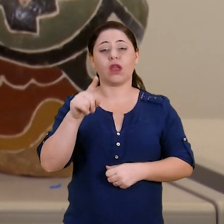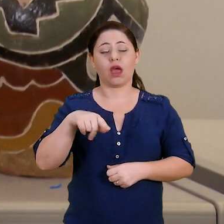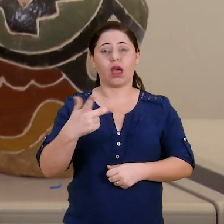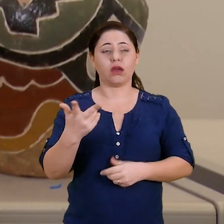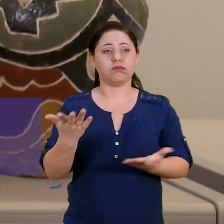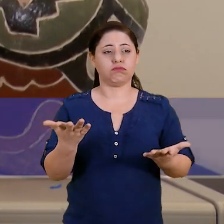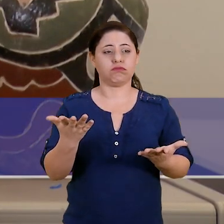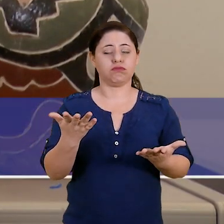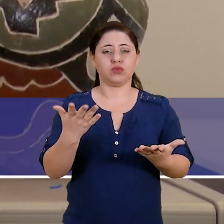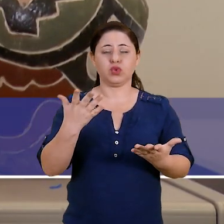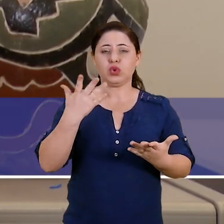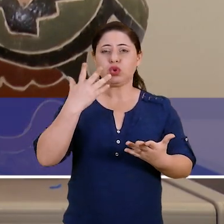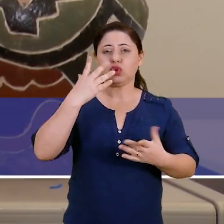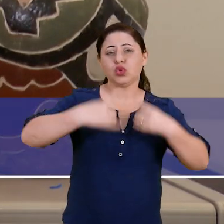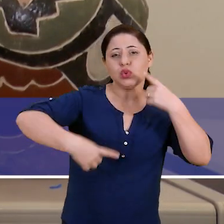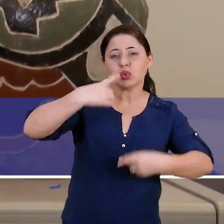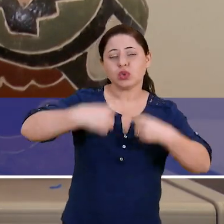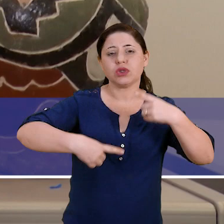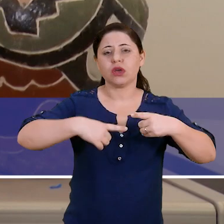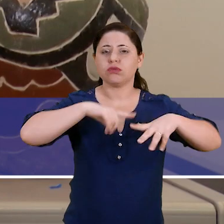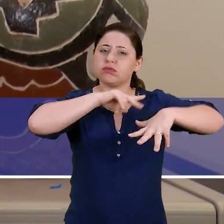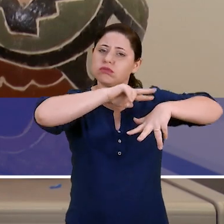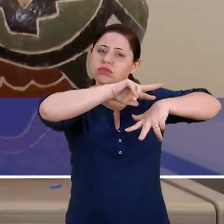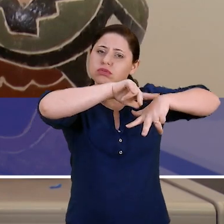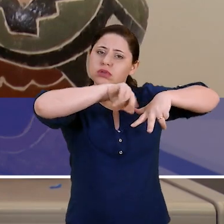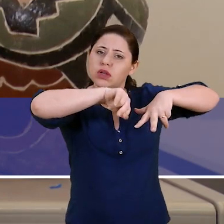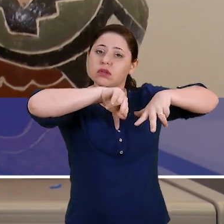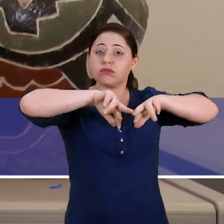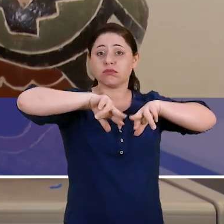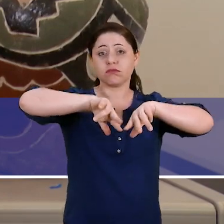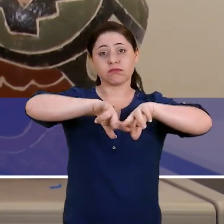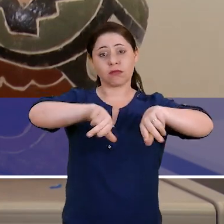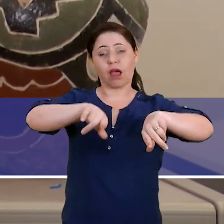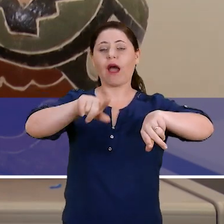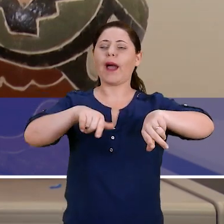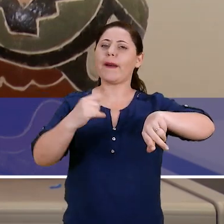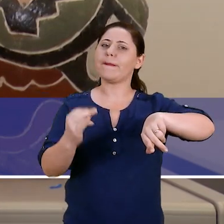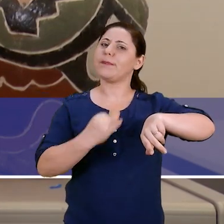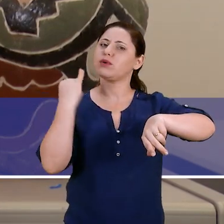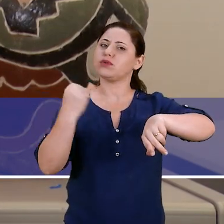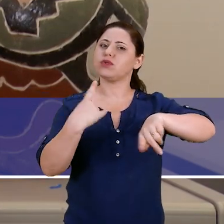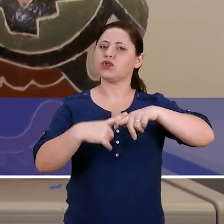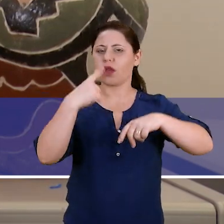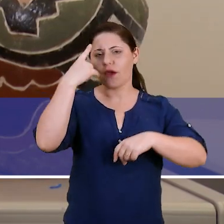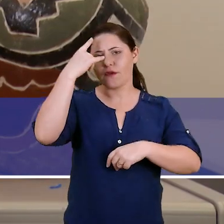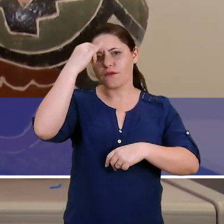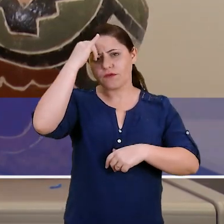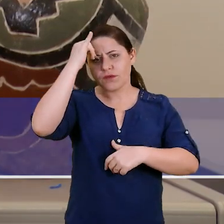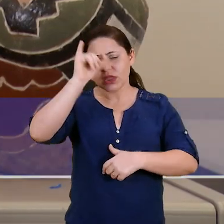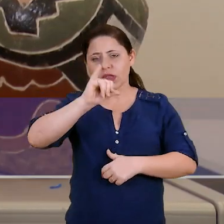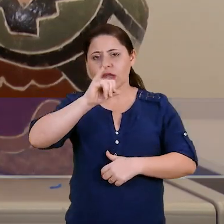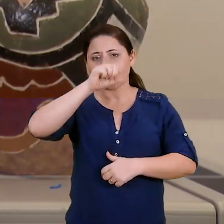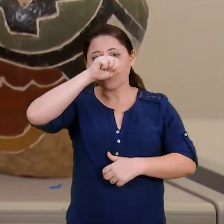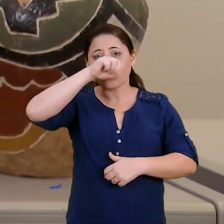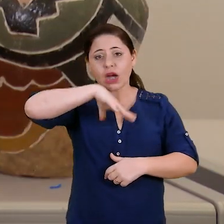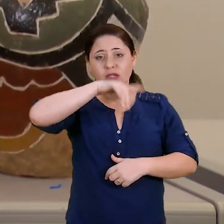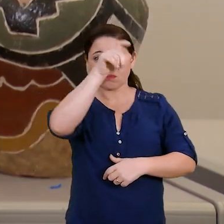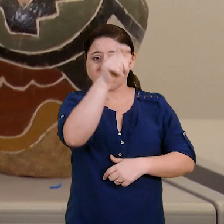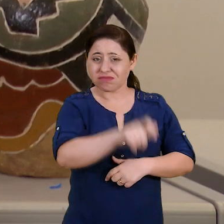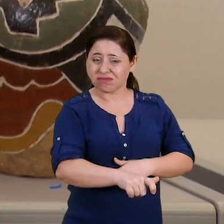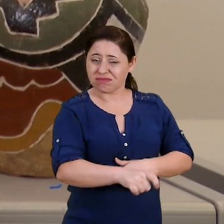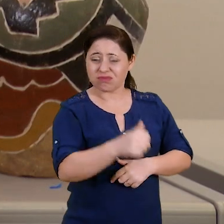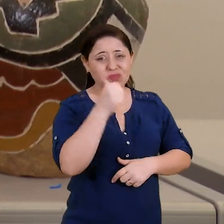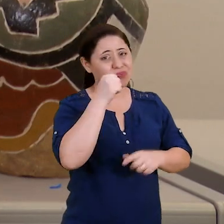diz respeito à discussão de gênero, ela é muito importante, inclusive no